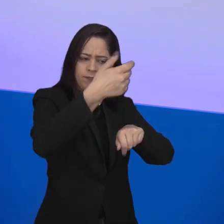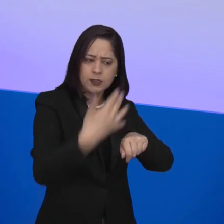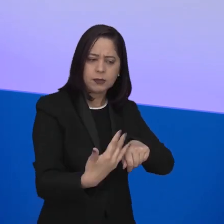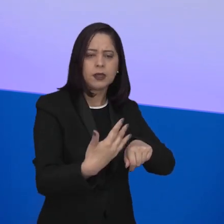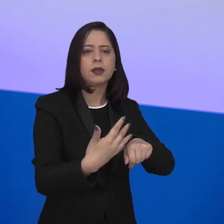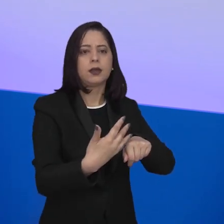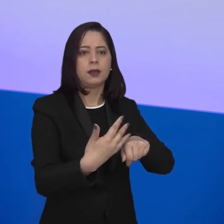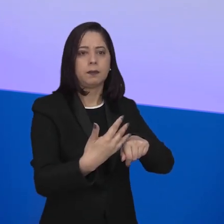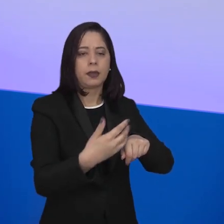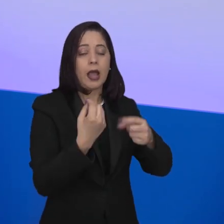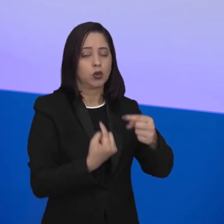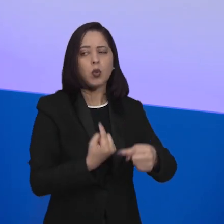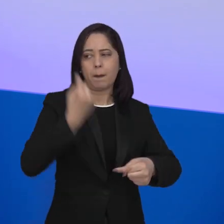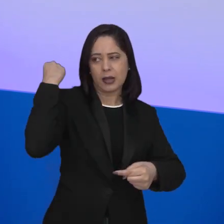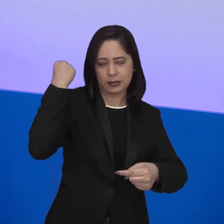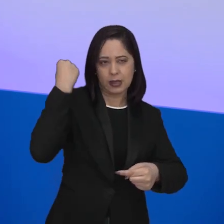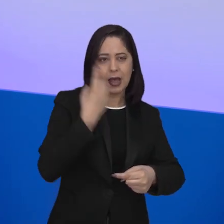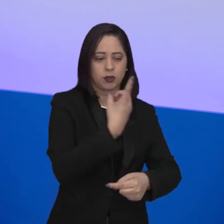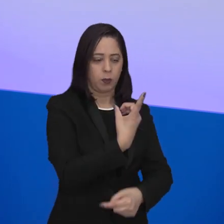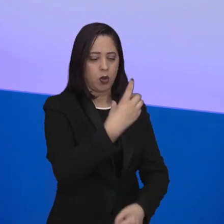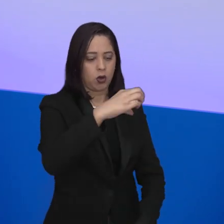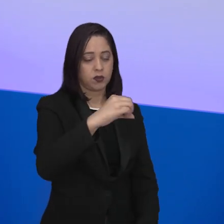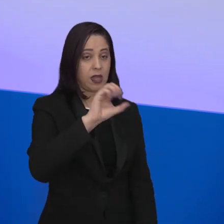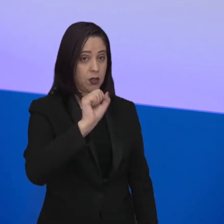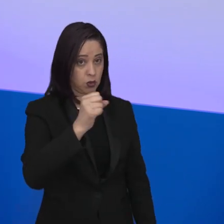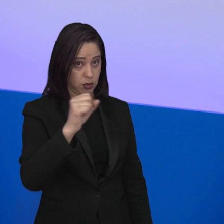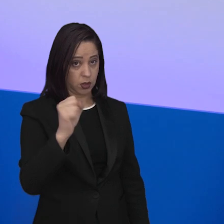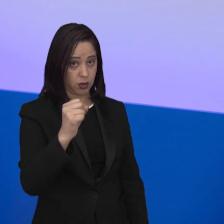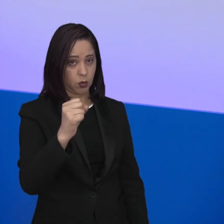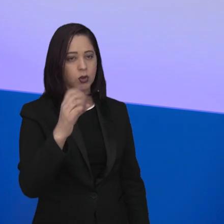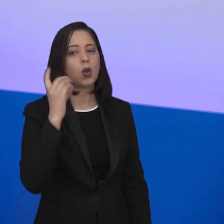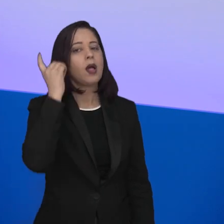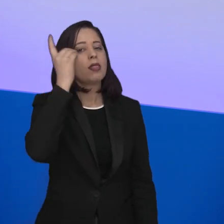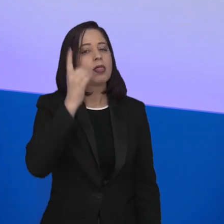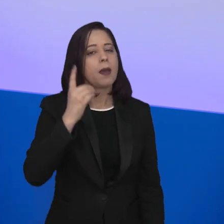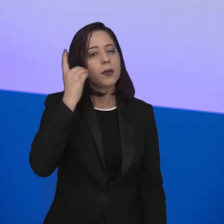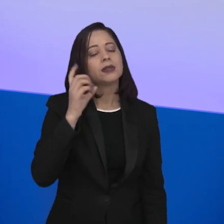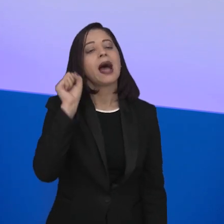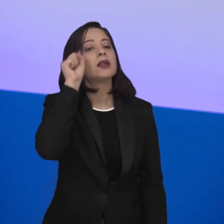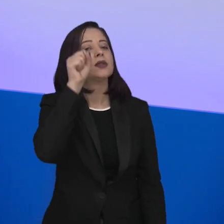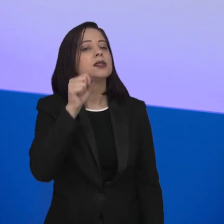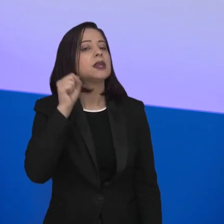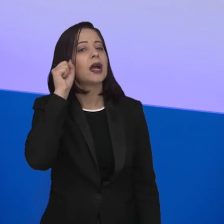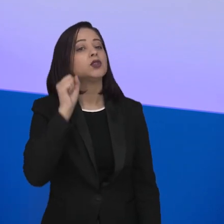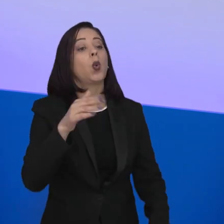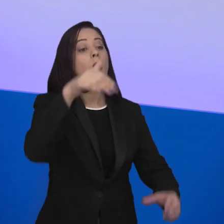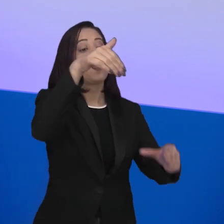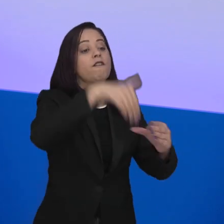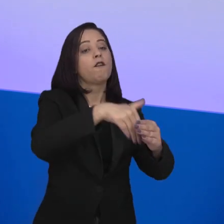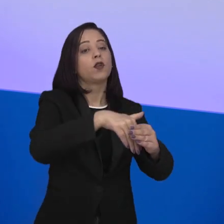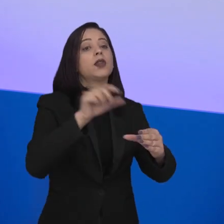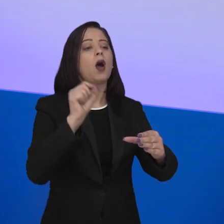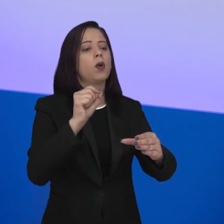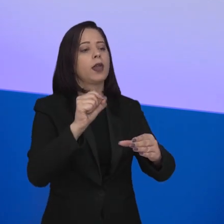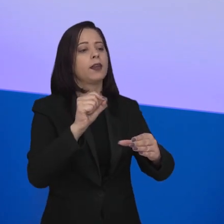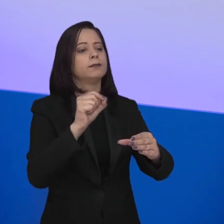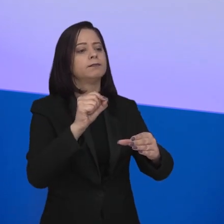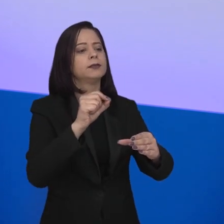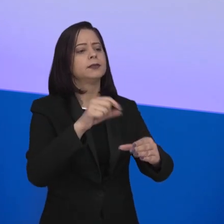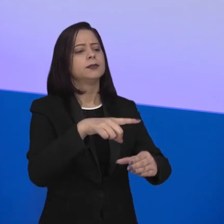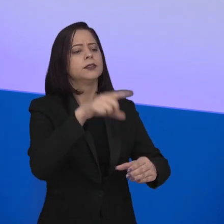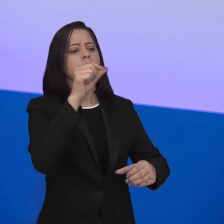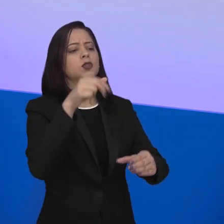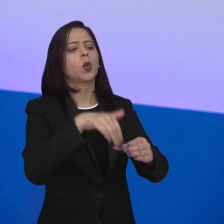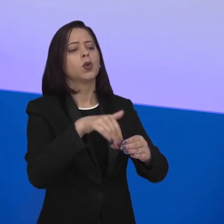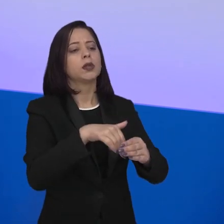os deputados que aprovaram a Constituição em 1988, optaram por manter essa